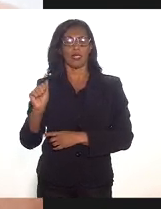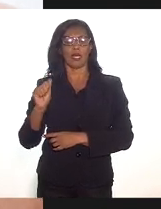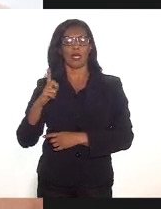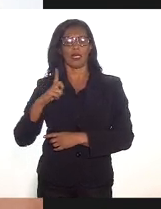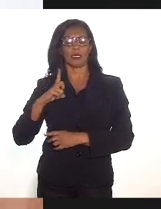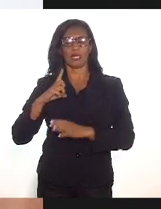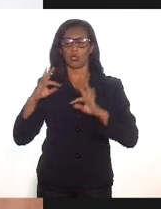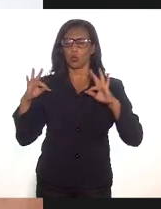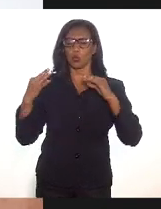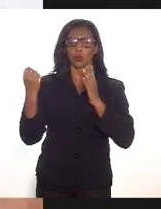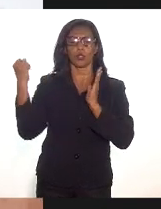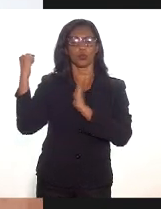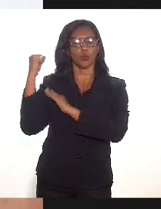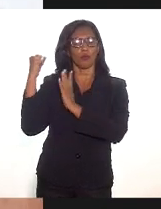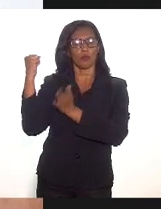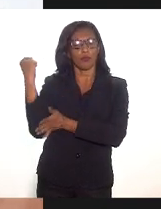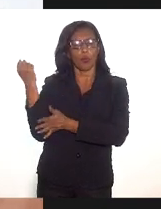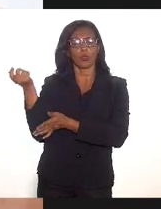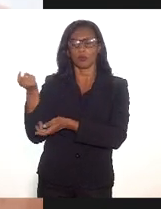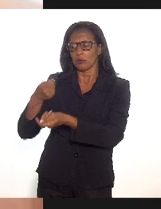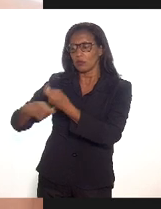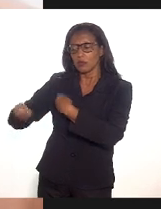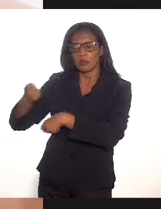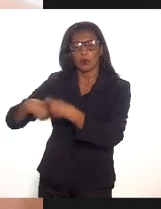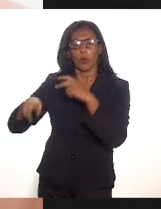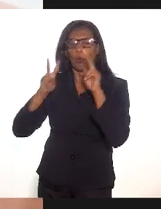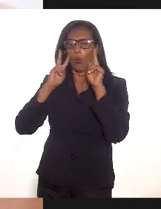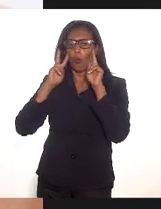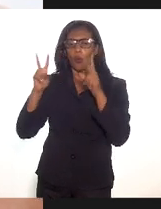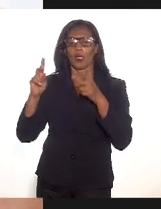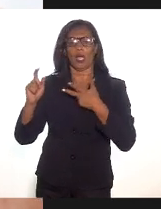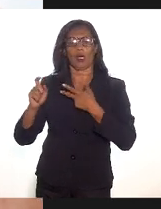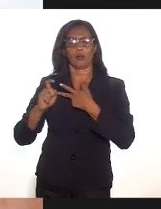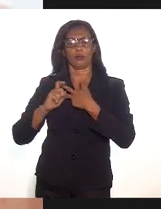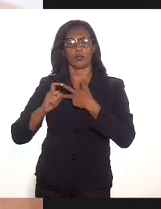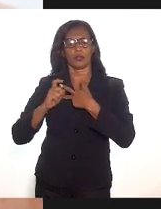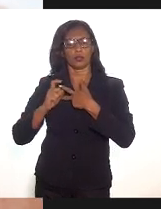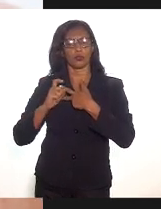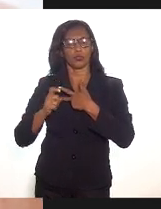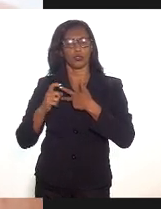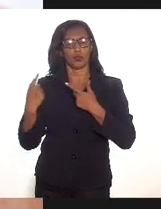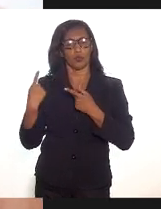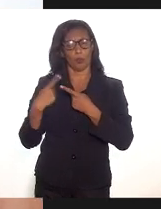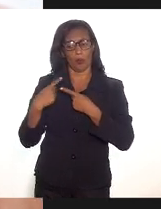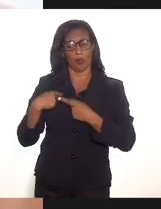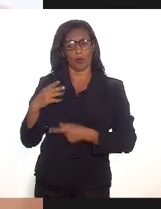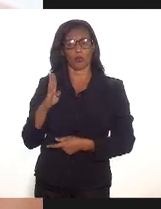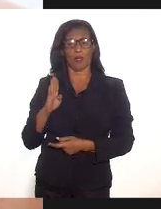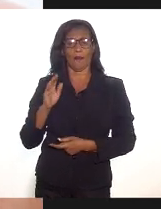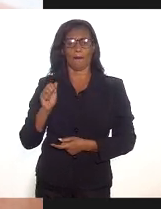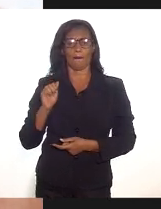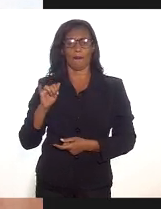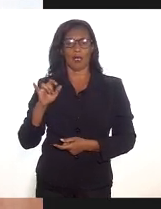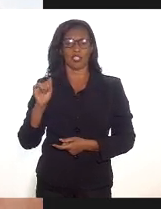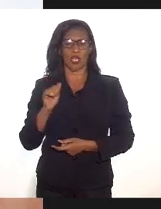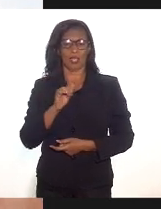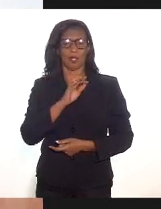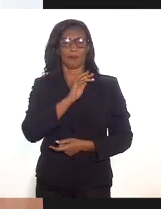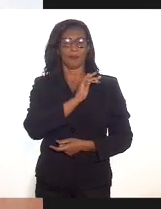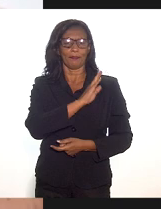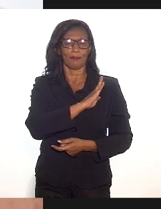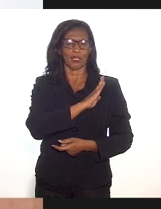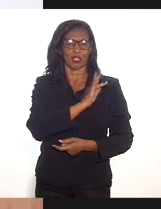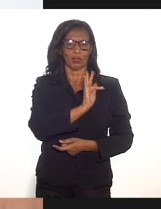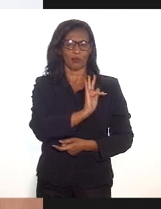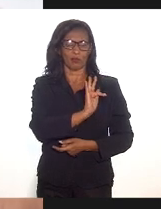a sua potência e todo o seu investimento com o olhar do executivo, porque eu sou da Baixada Fluminense, deputada Lucinha, aqui